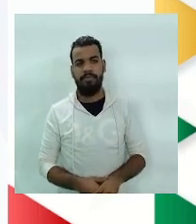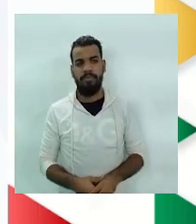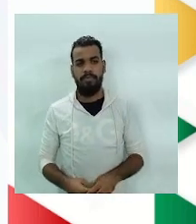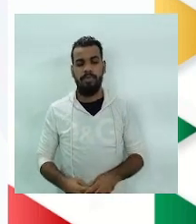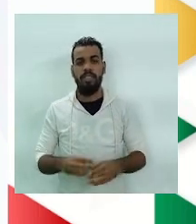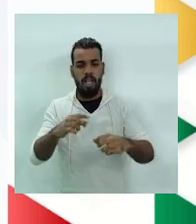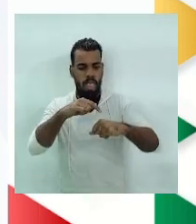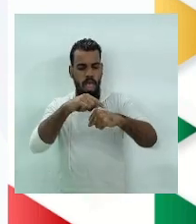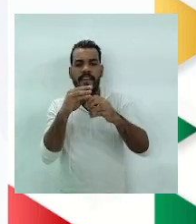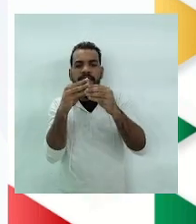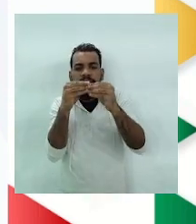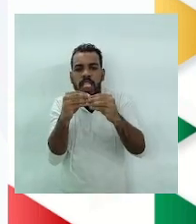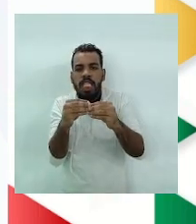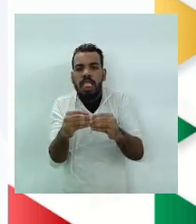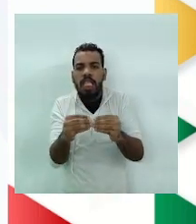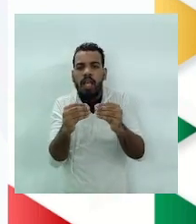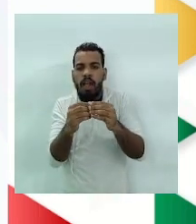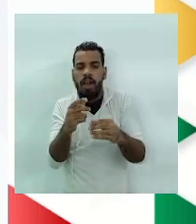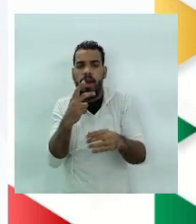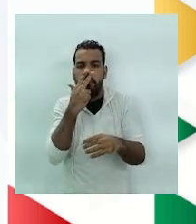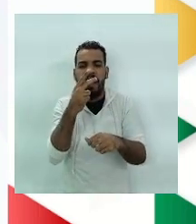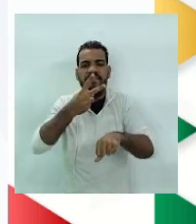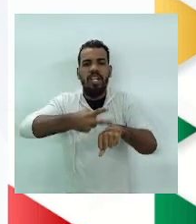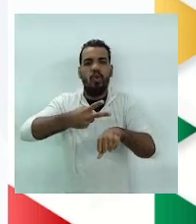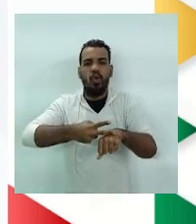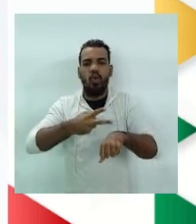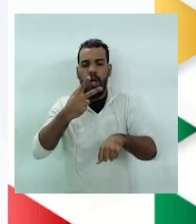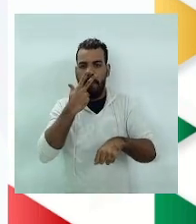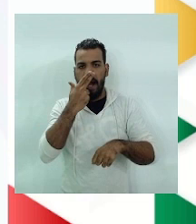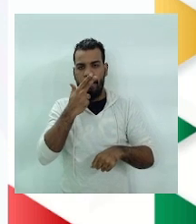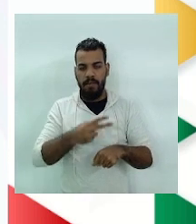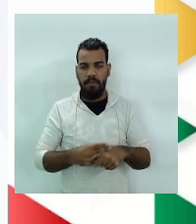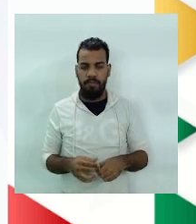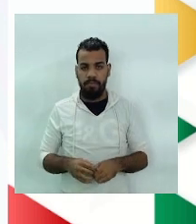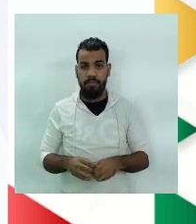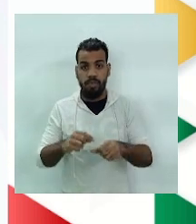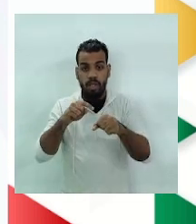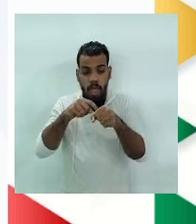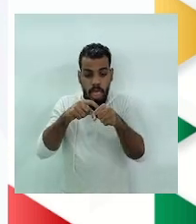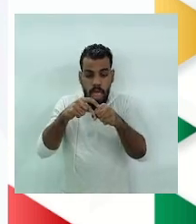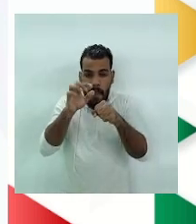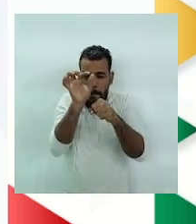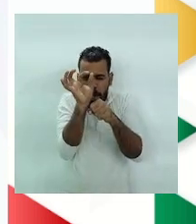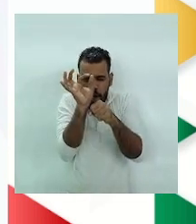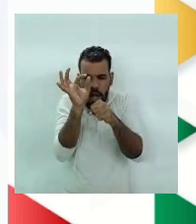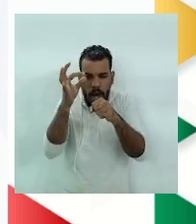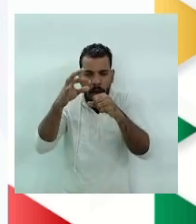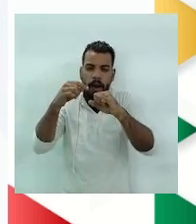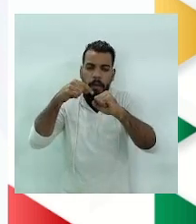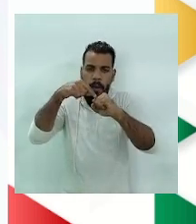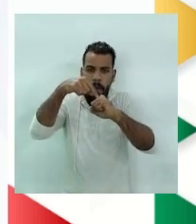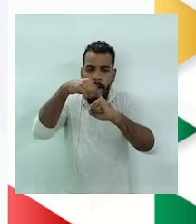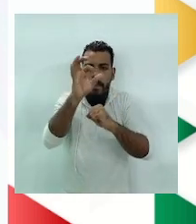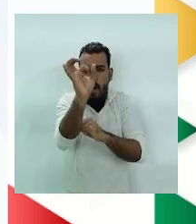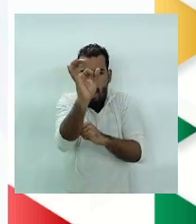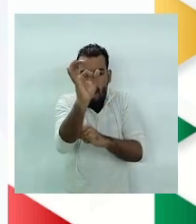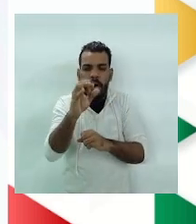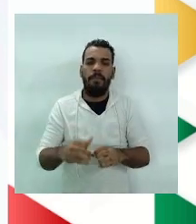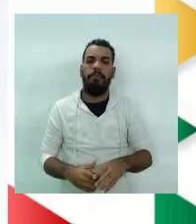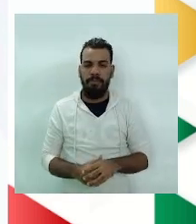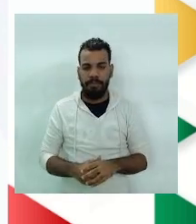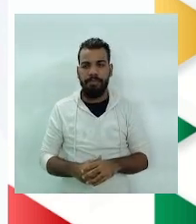textura fina, a presença de vidro vulcânico e cavidades, a microcristalinas, existe